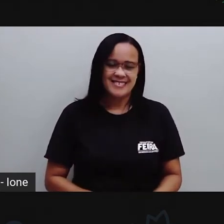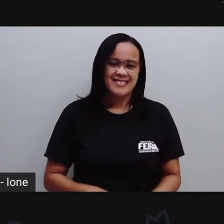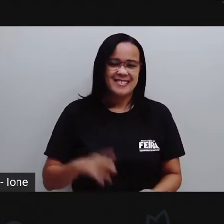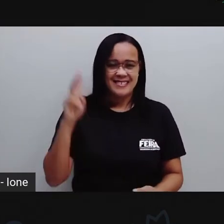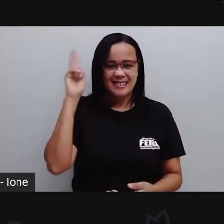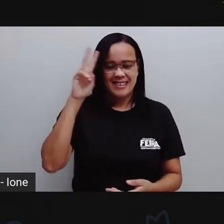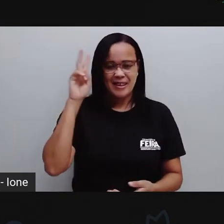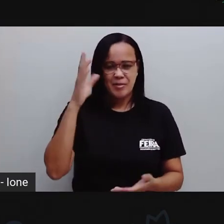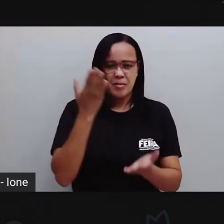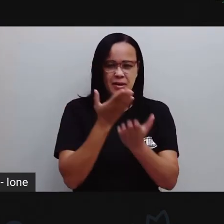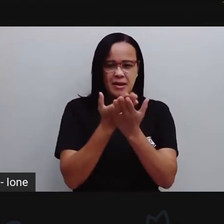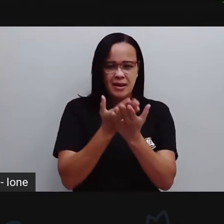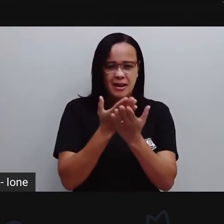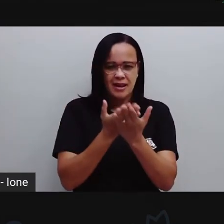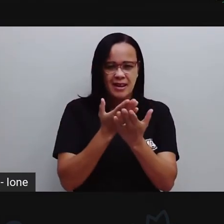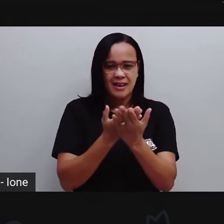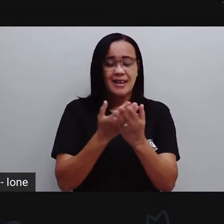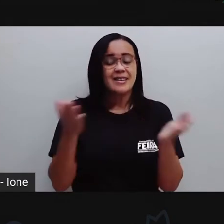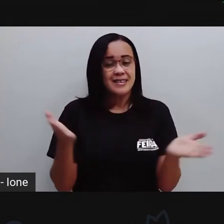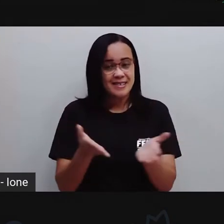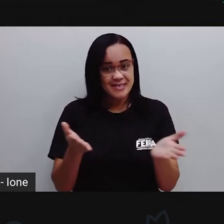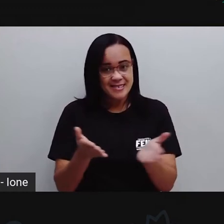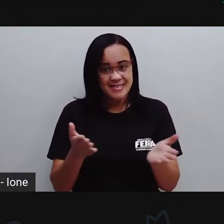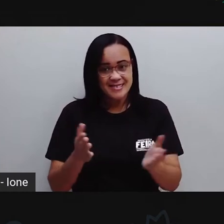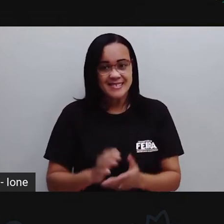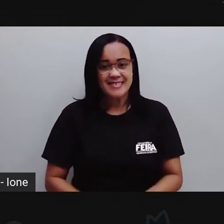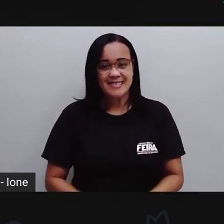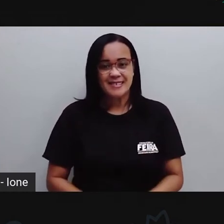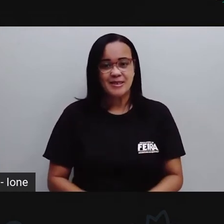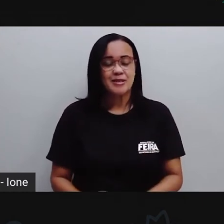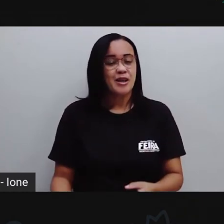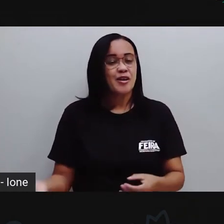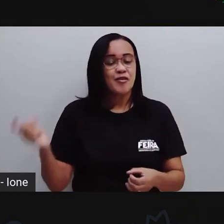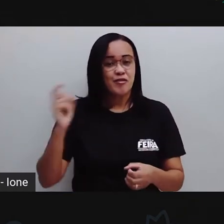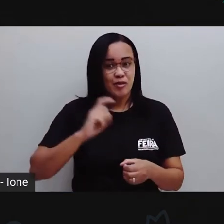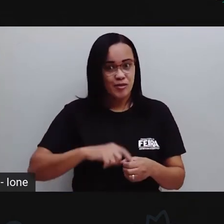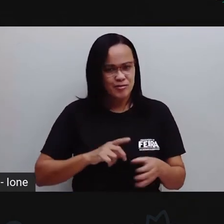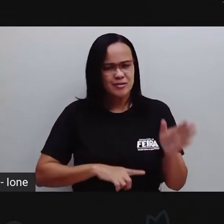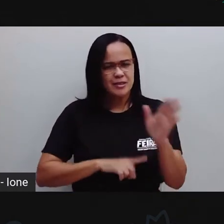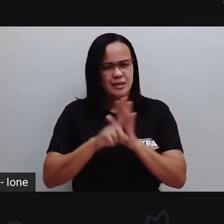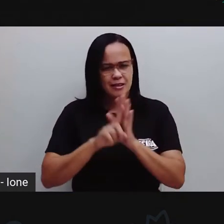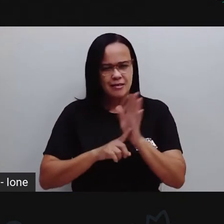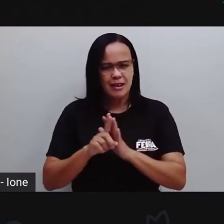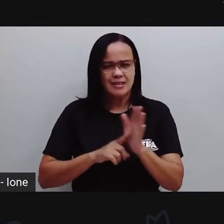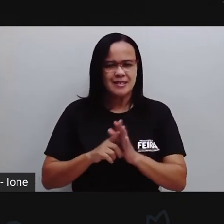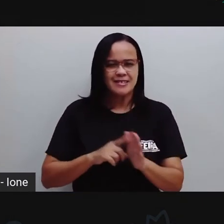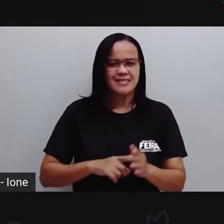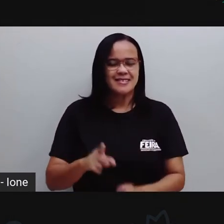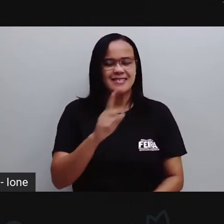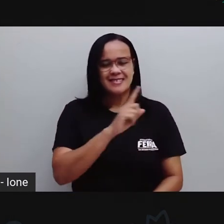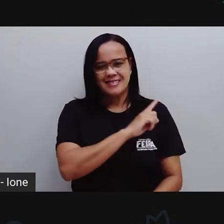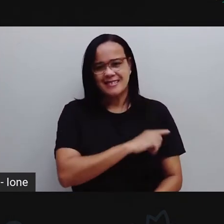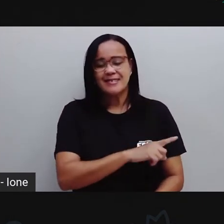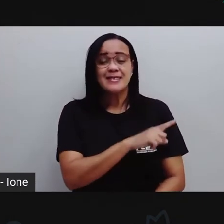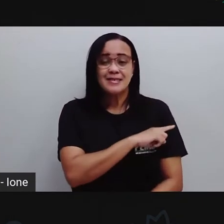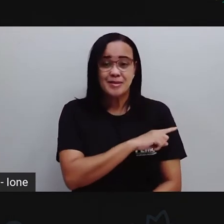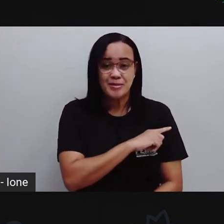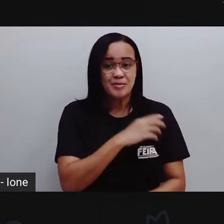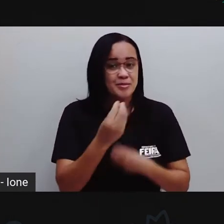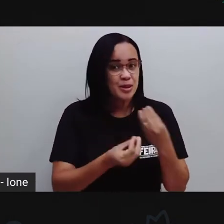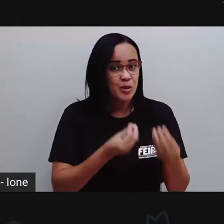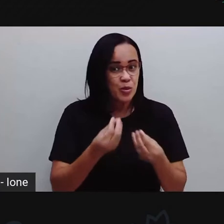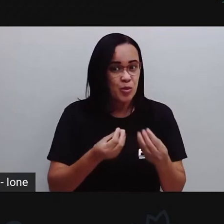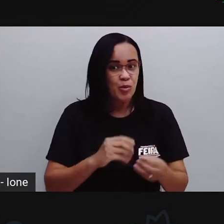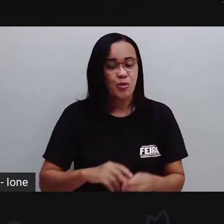planta já falou com vocês né que a gente tá fazendo agora Para retomar e finalizar esse primeiro ano assim com chave de ouro né com todo mundo aí